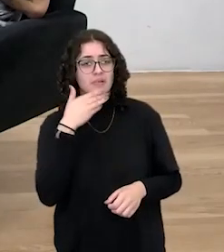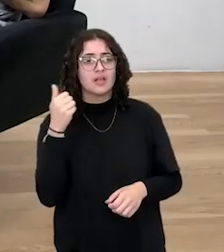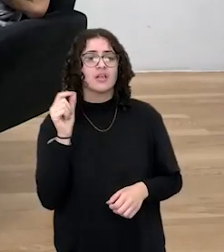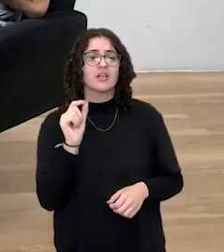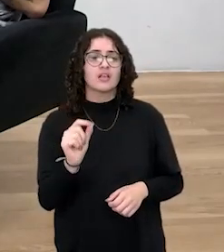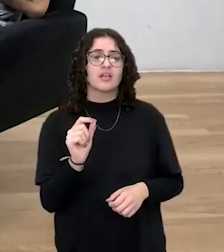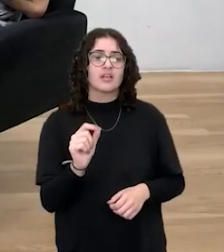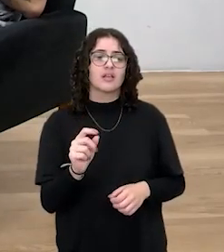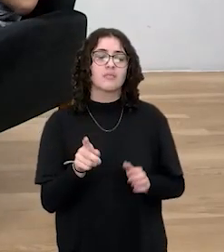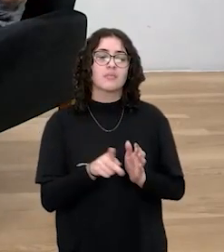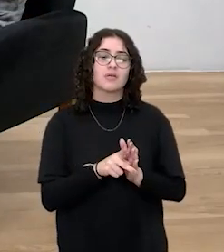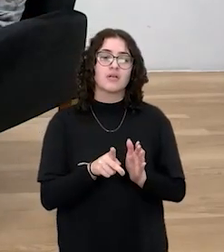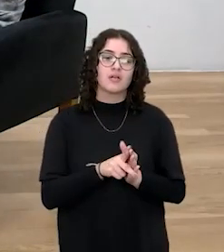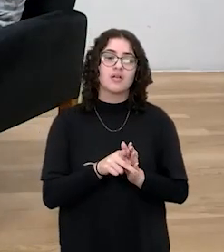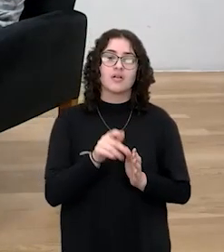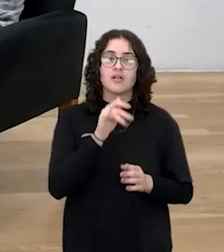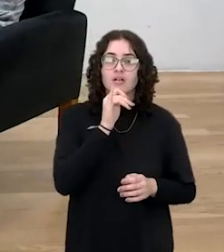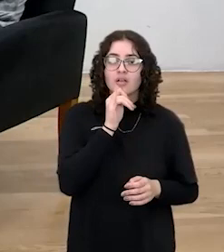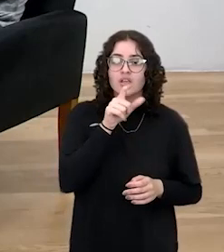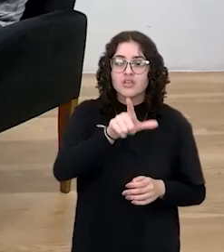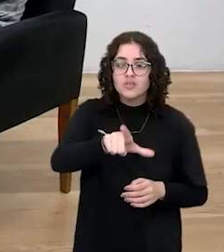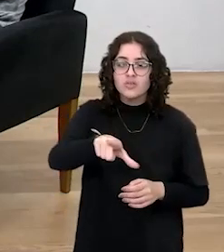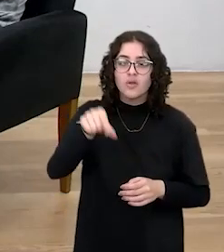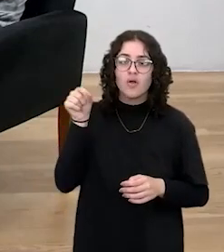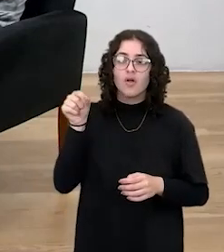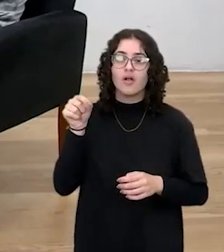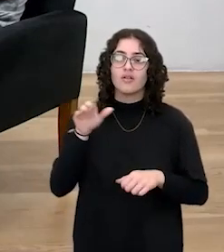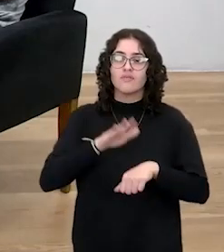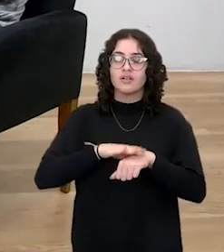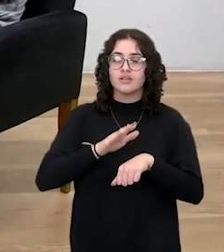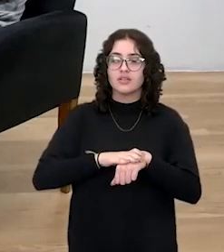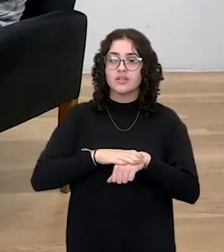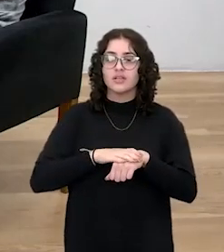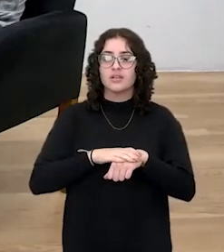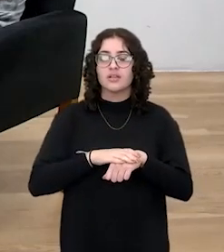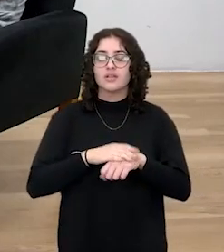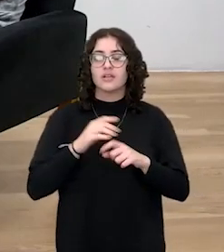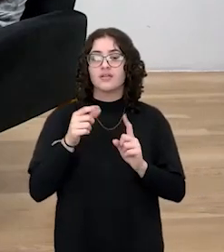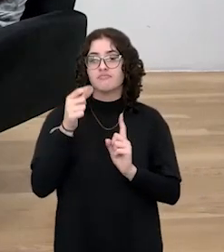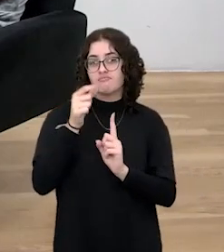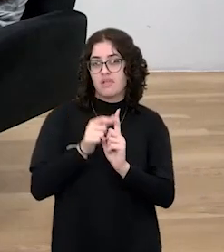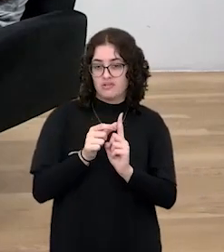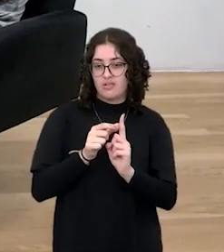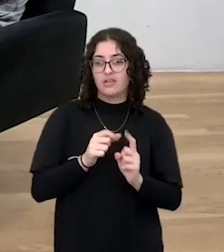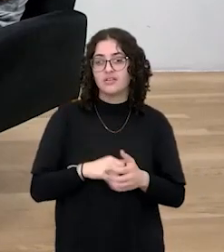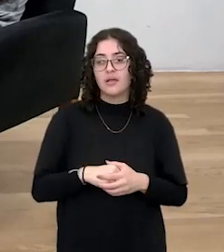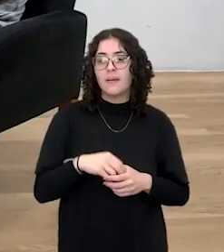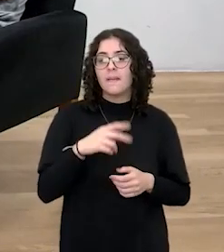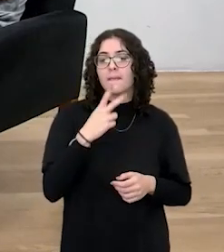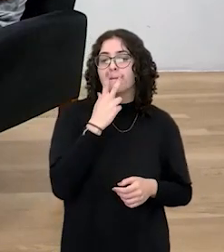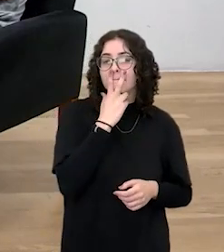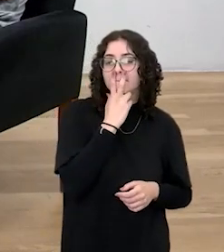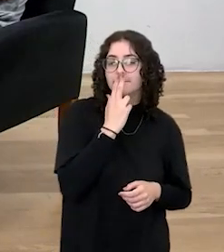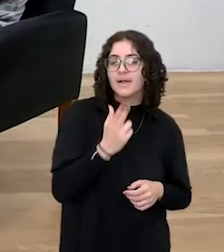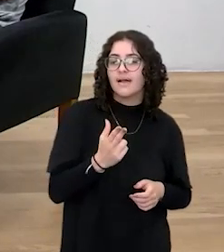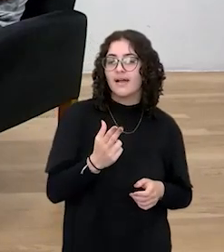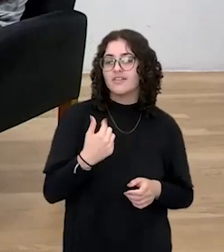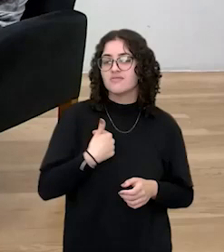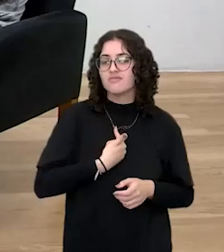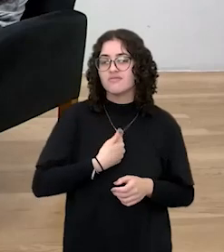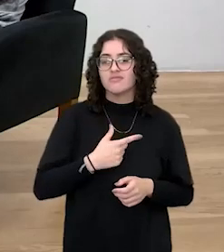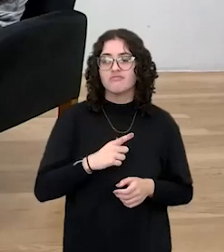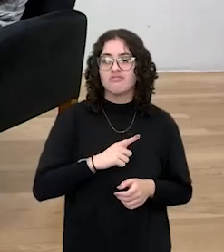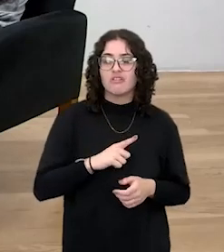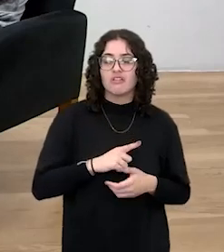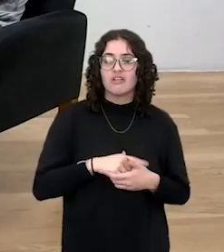casting. Na escolha do ator para determinado personagem. Parece que a gente tem